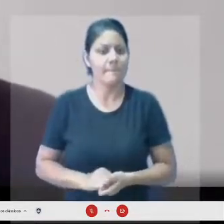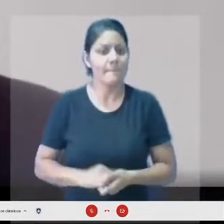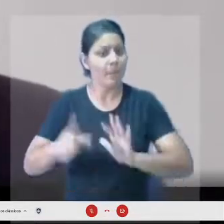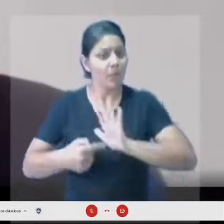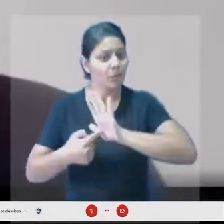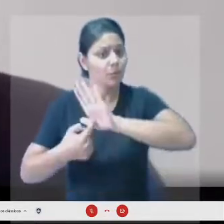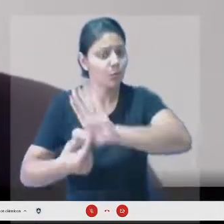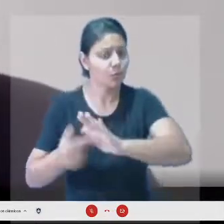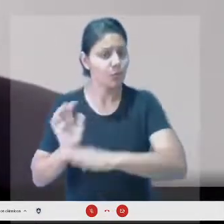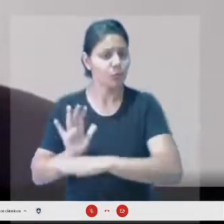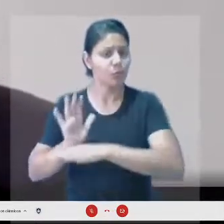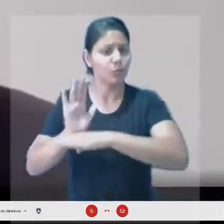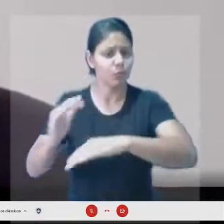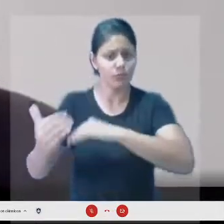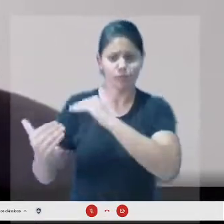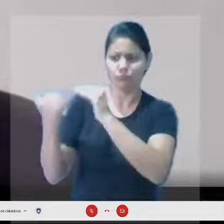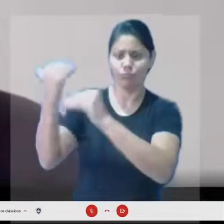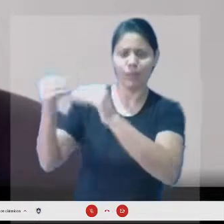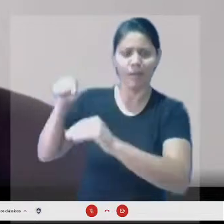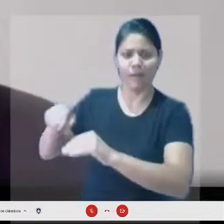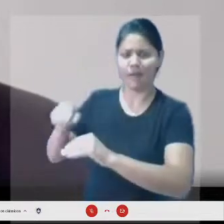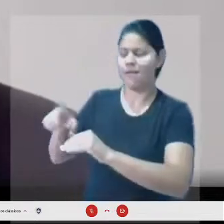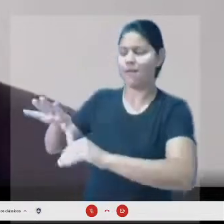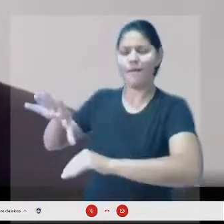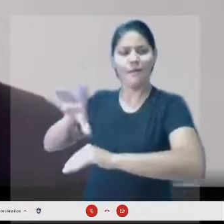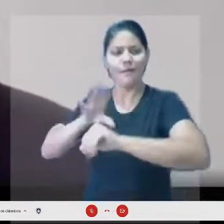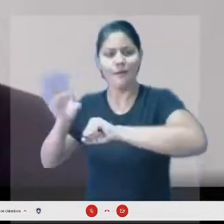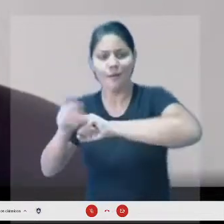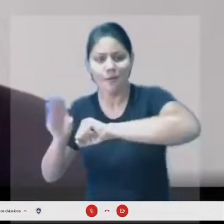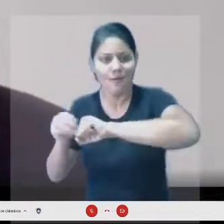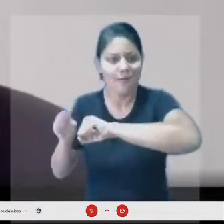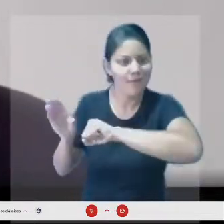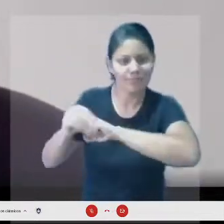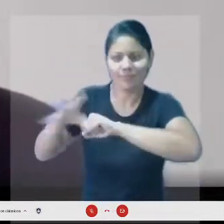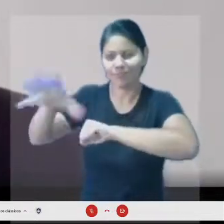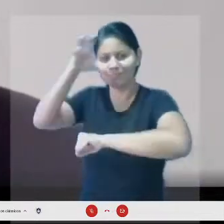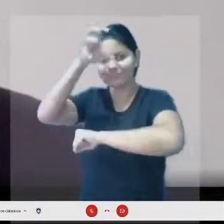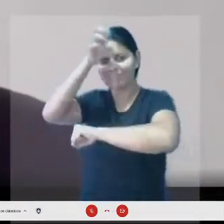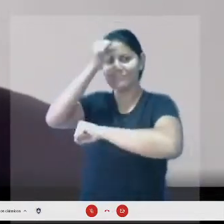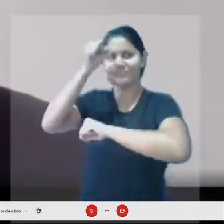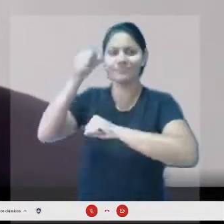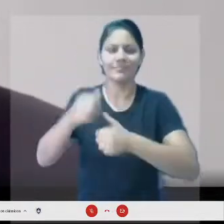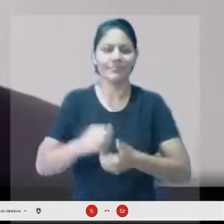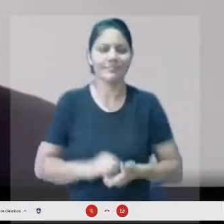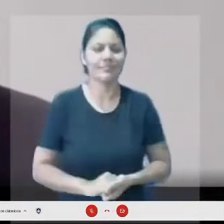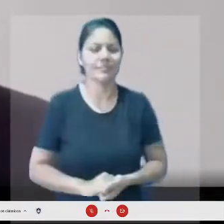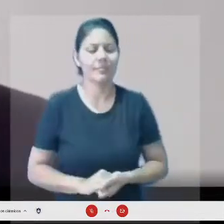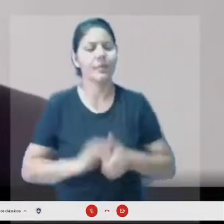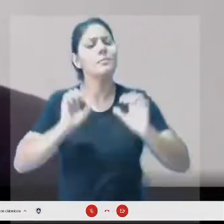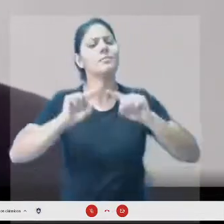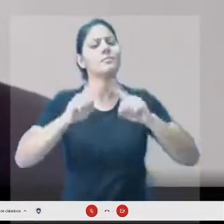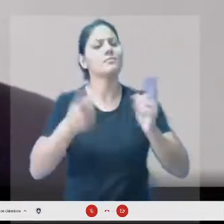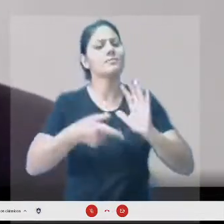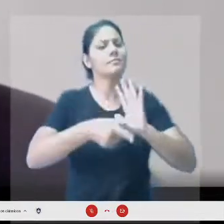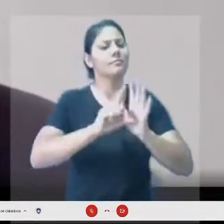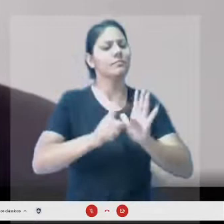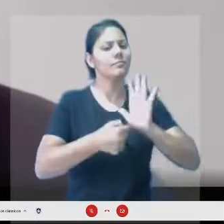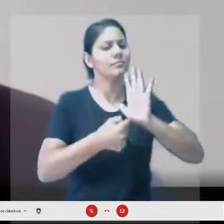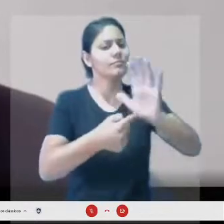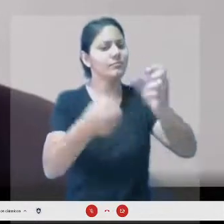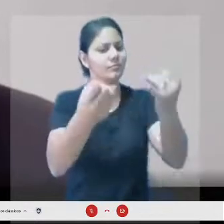instituição, porque ali está a grande fonte do saber. Mas eu queria destacar algumas questões importantes, né?